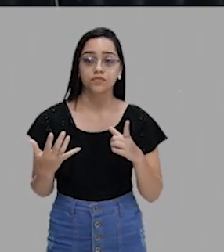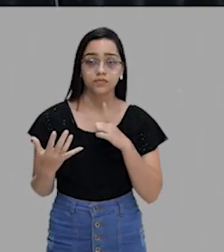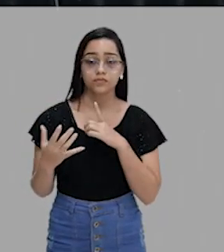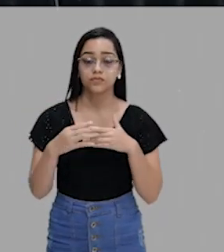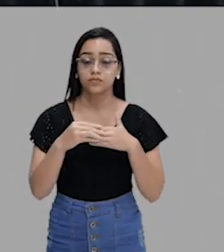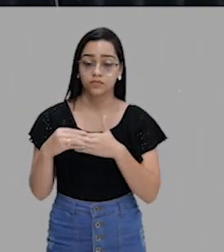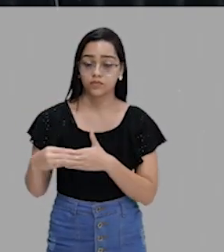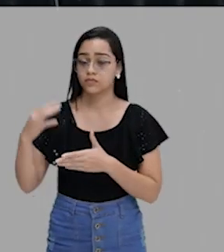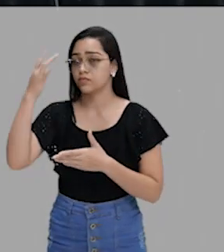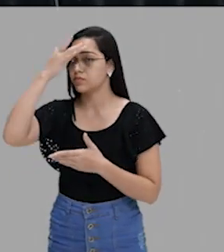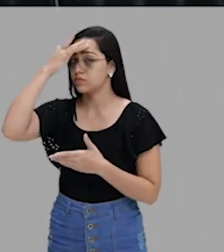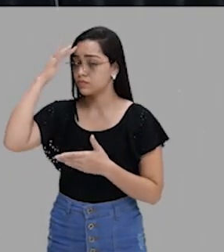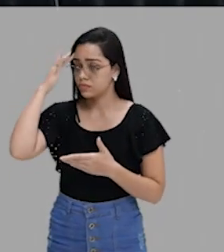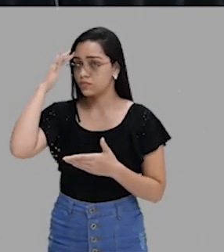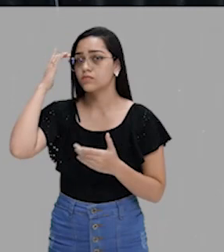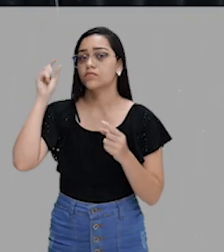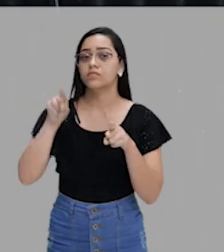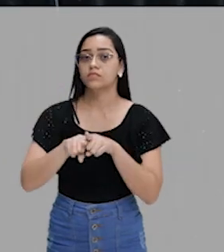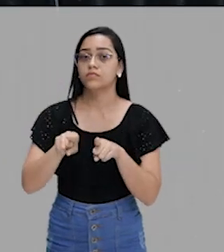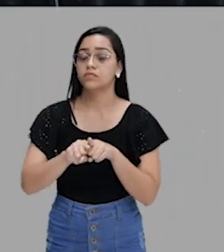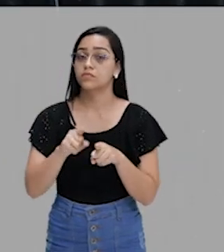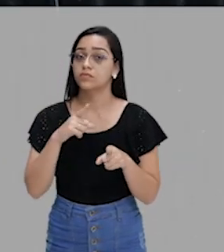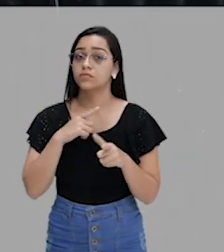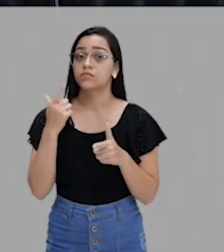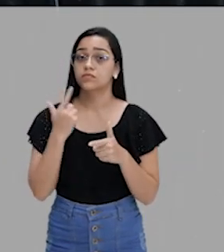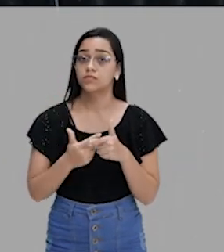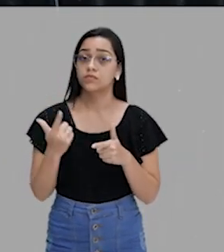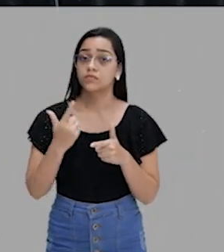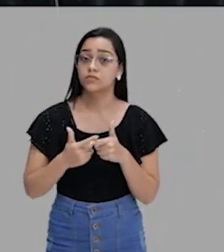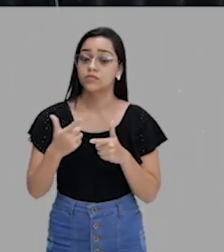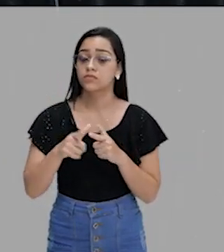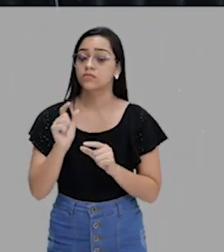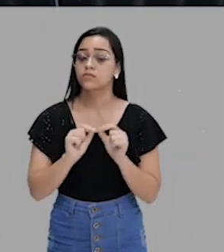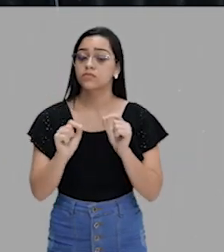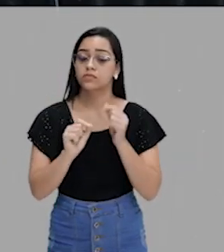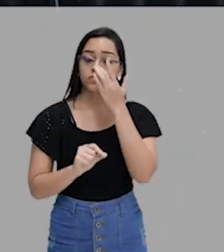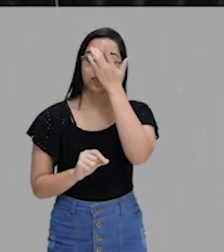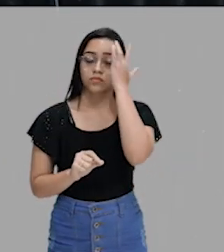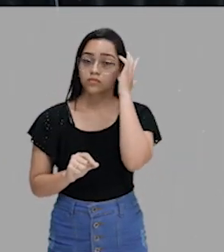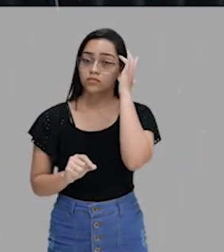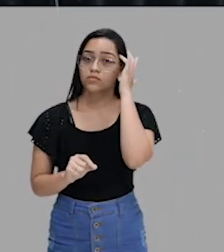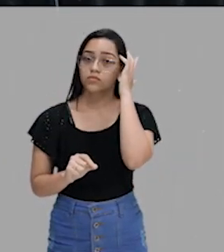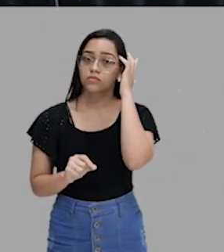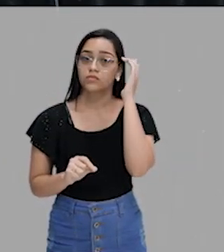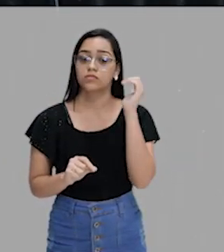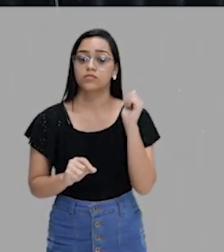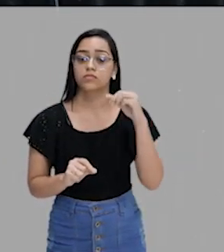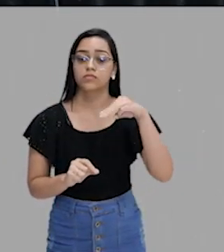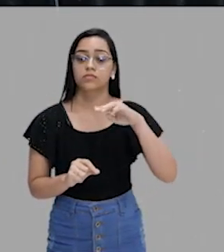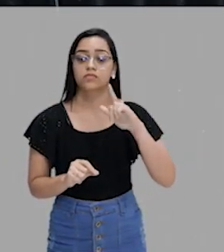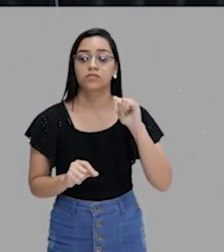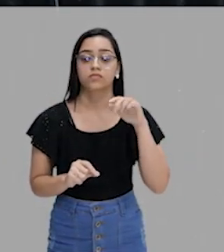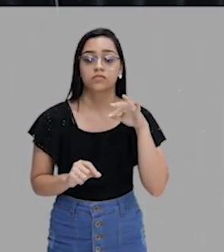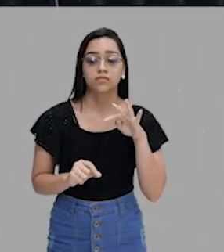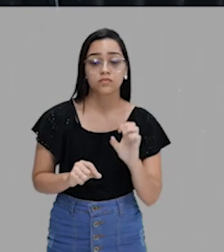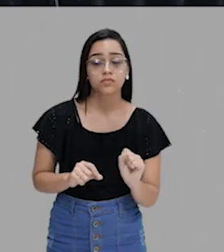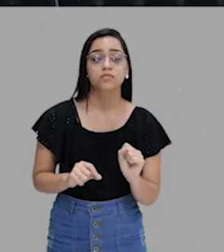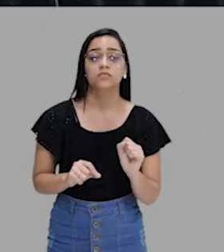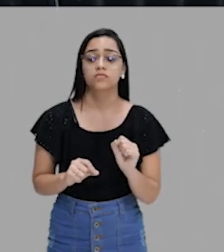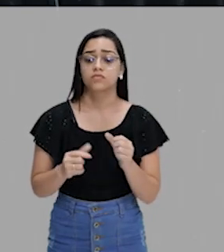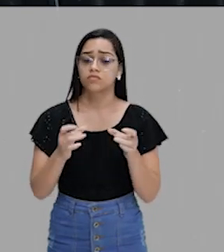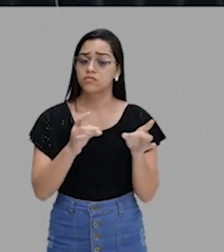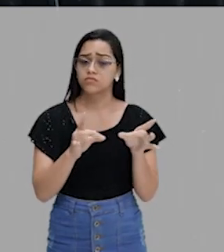levada a alguém, trazendo um problema de quê? De ambulantes no terminal rodoviário. Então, é algo assim que